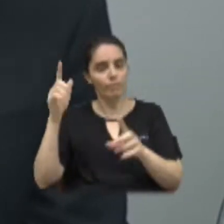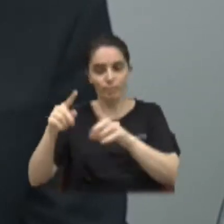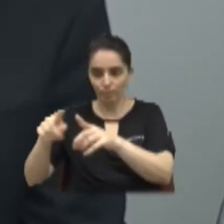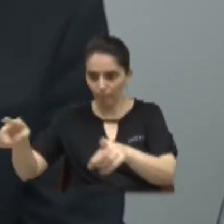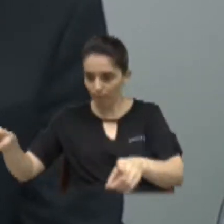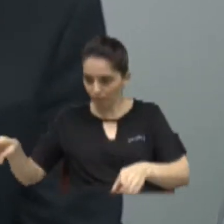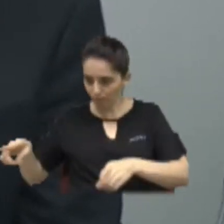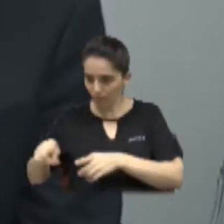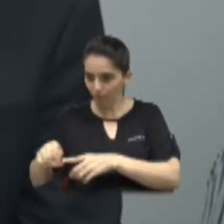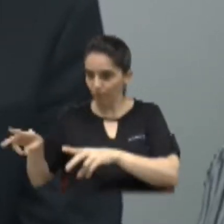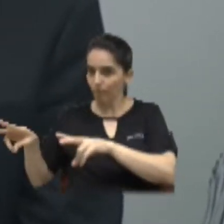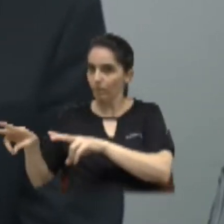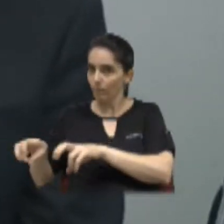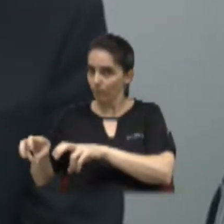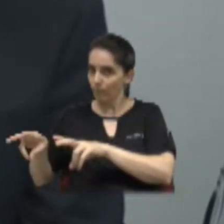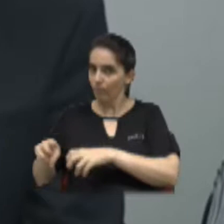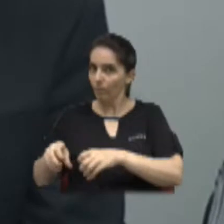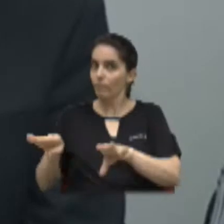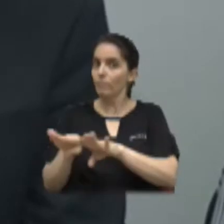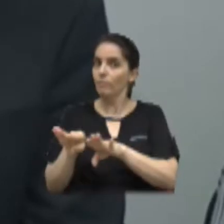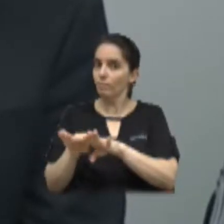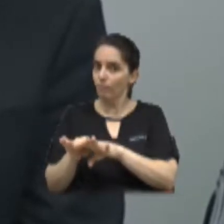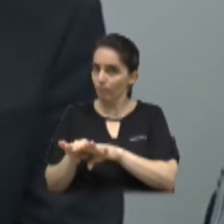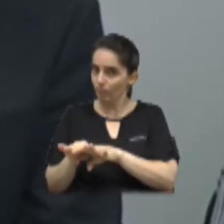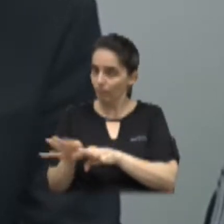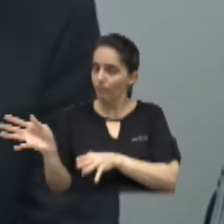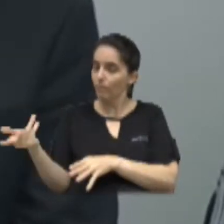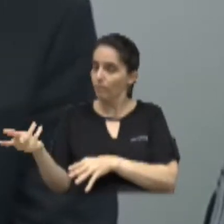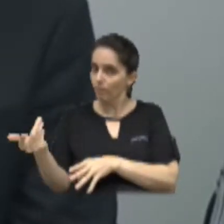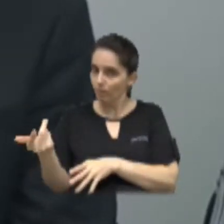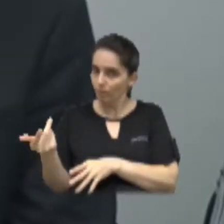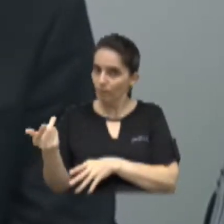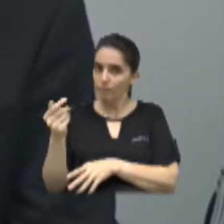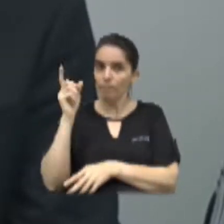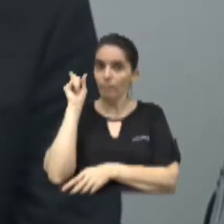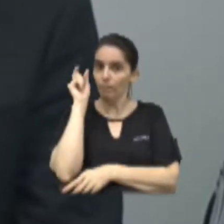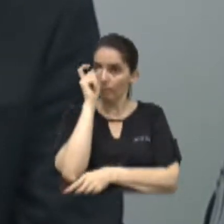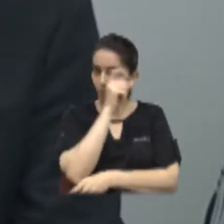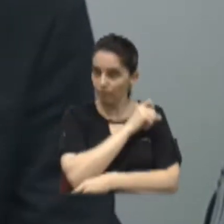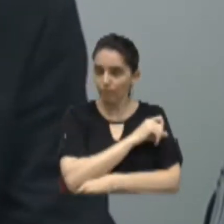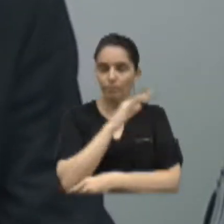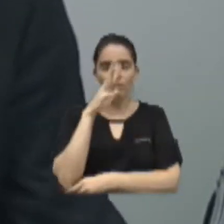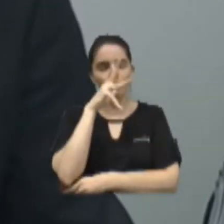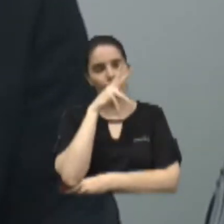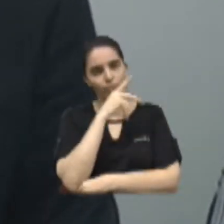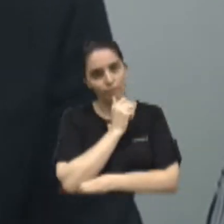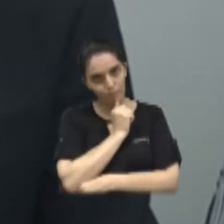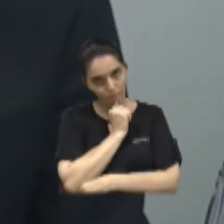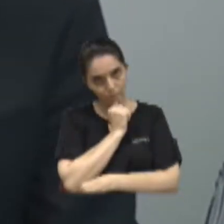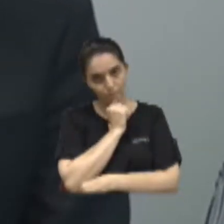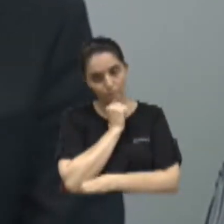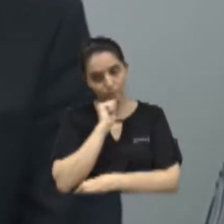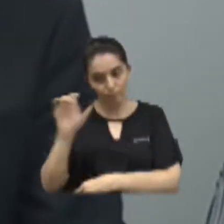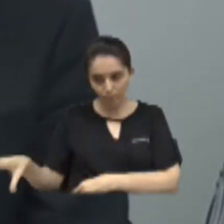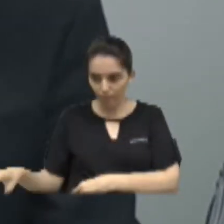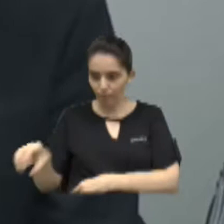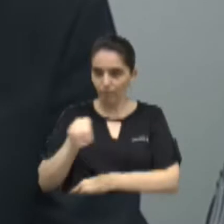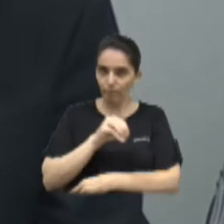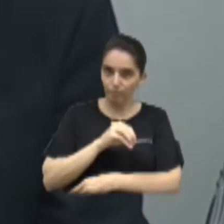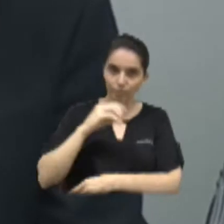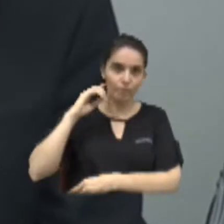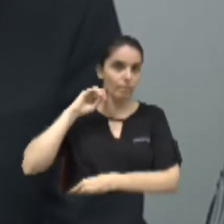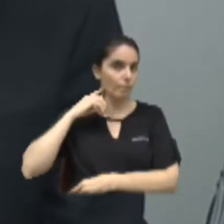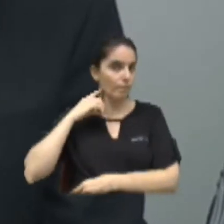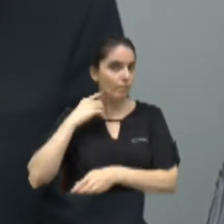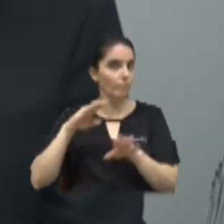rural seria mais rápido. Então, eu acho que a dificuldade ou a demora de passar coletando os lixos da área